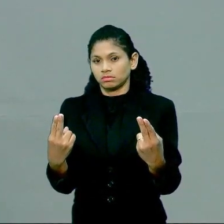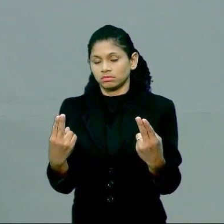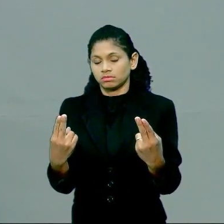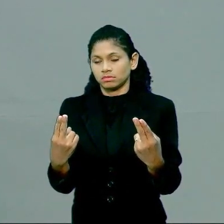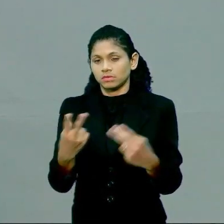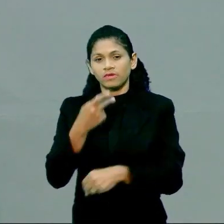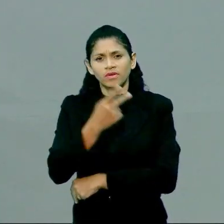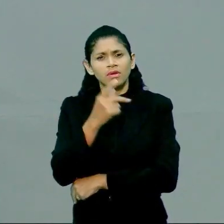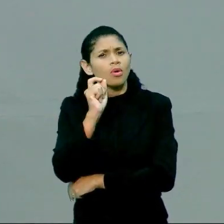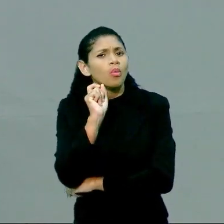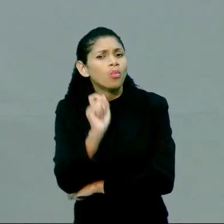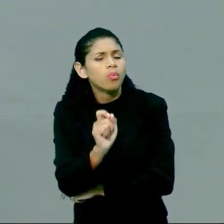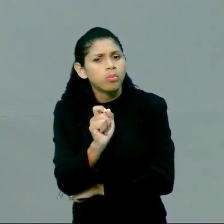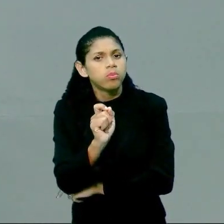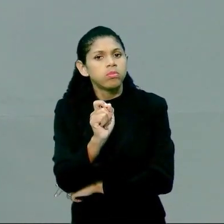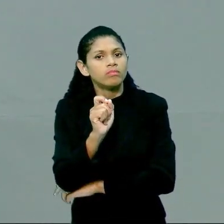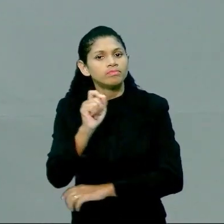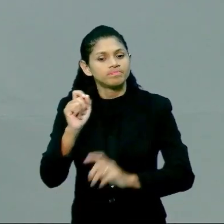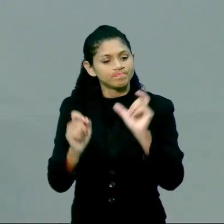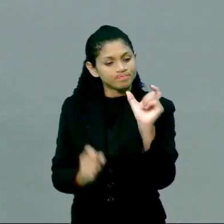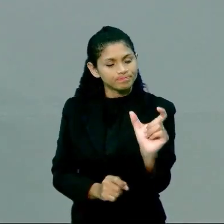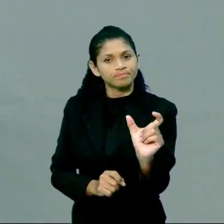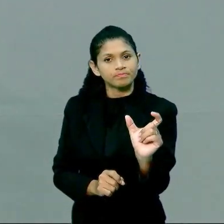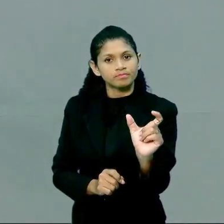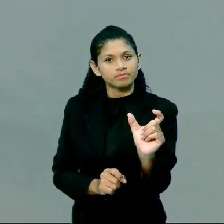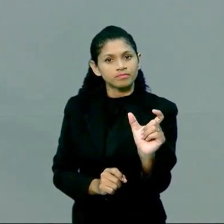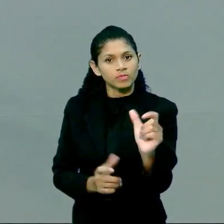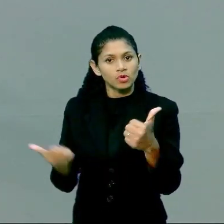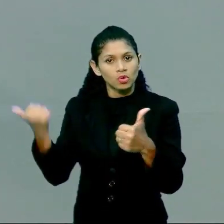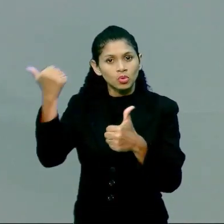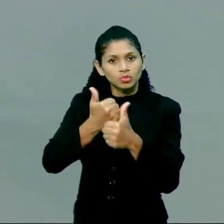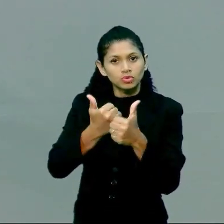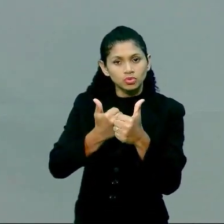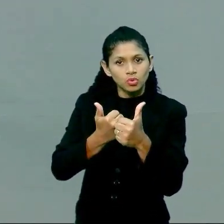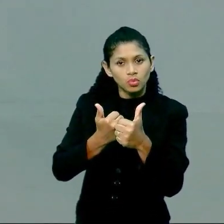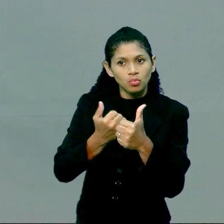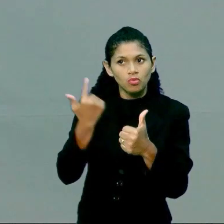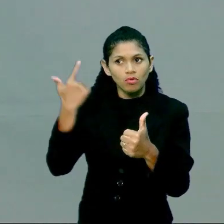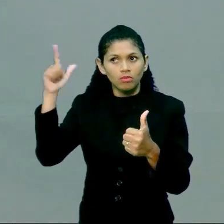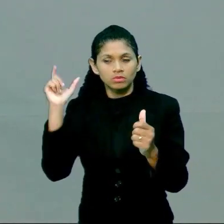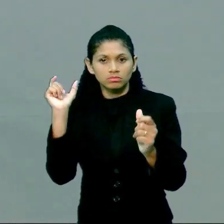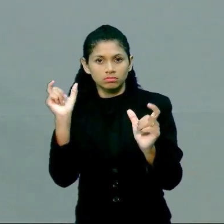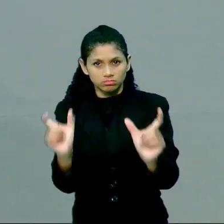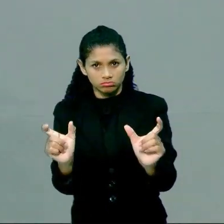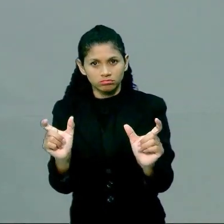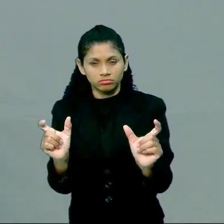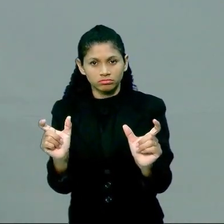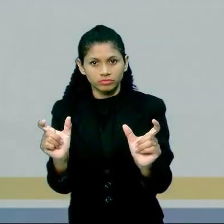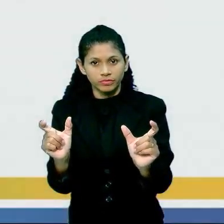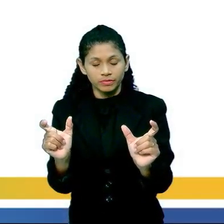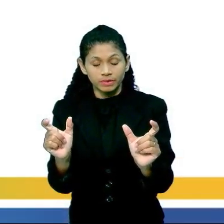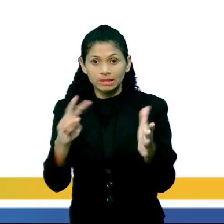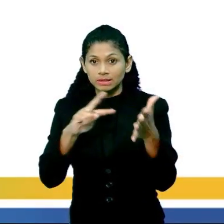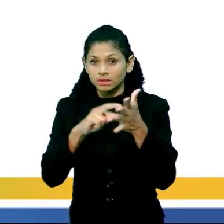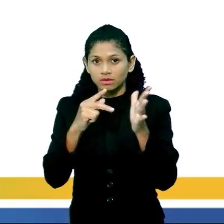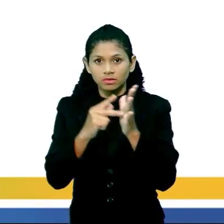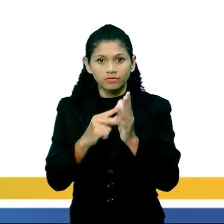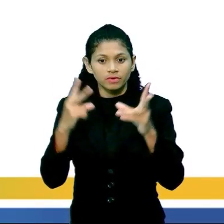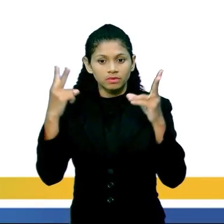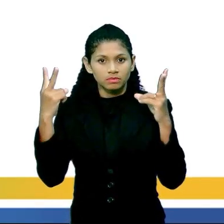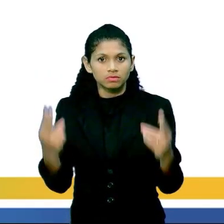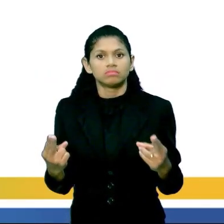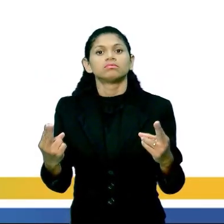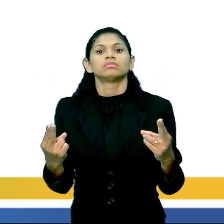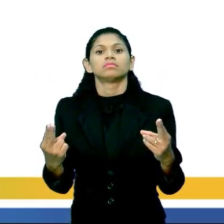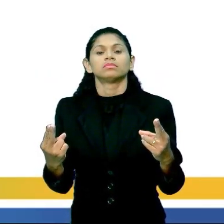o quê? Se eu pego a palavra, troco por outra, eu vou estar dizendo a mesma coisa, tá?